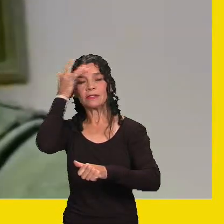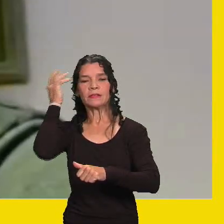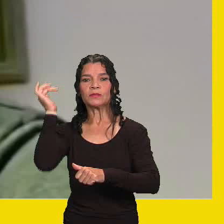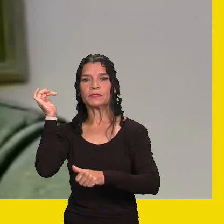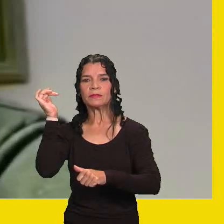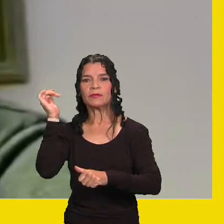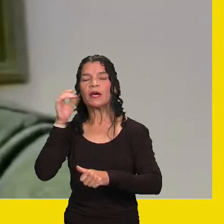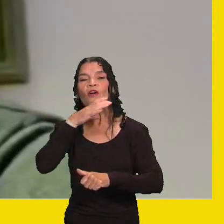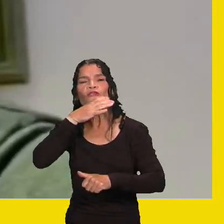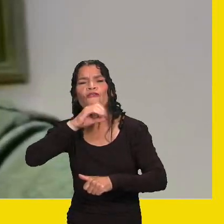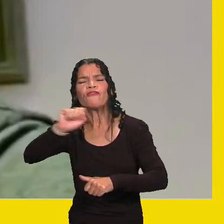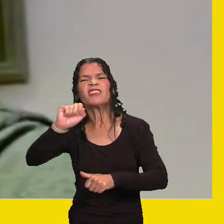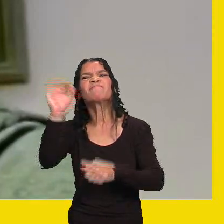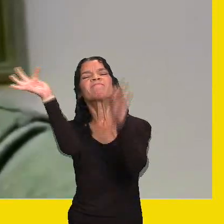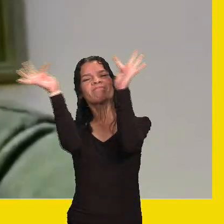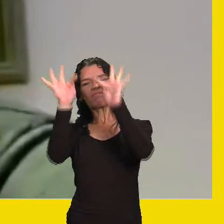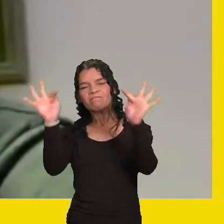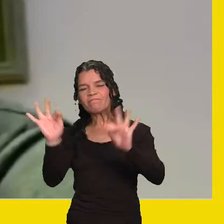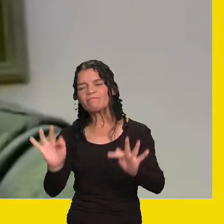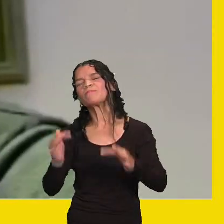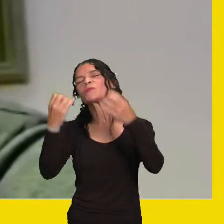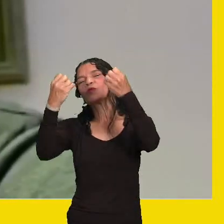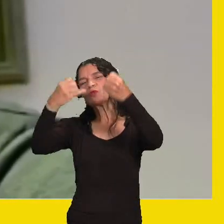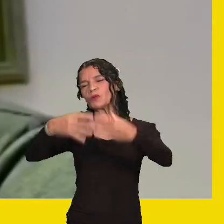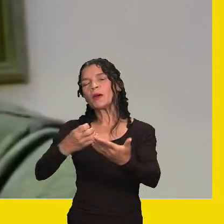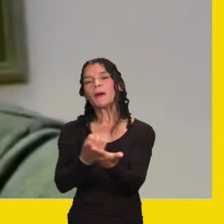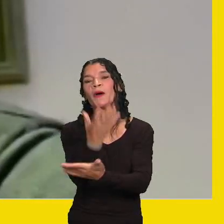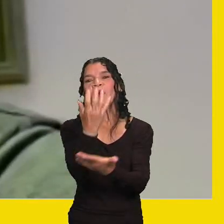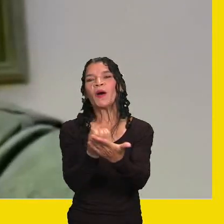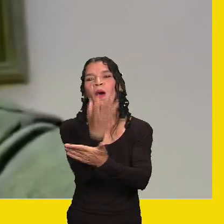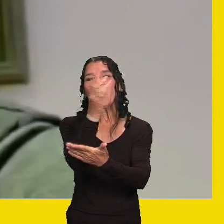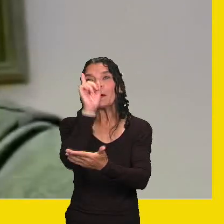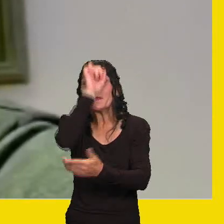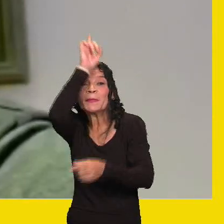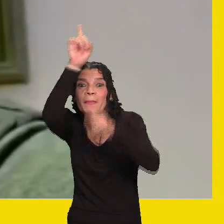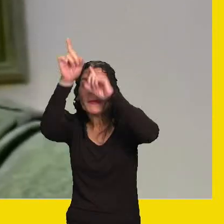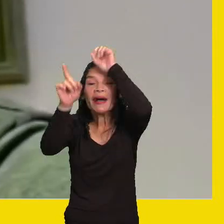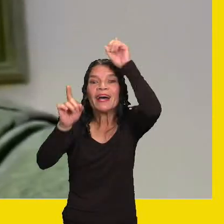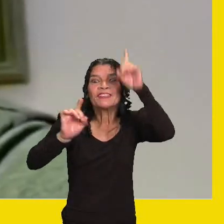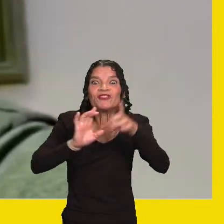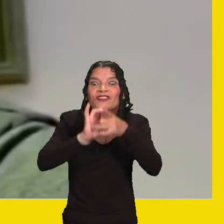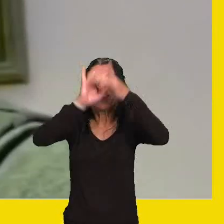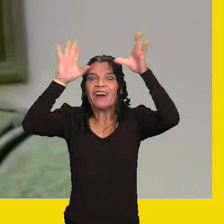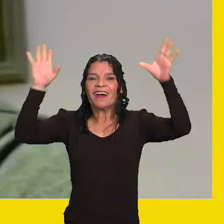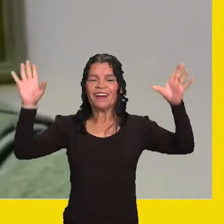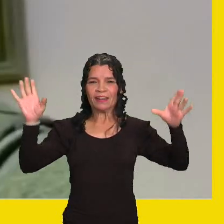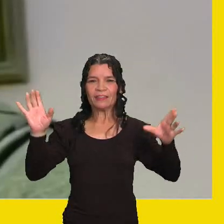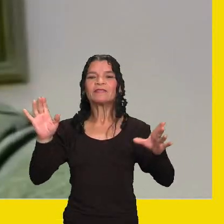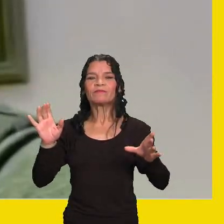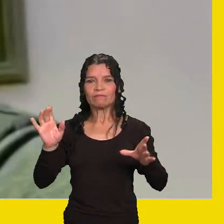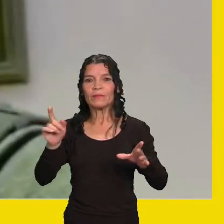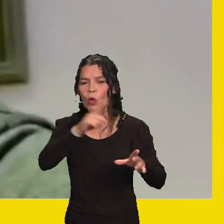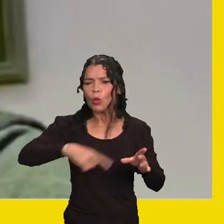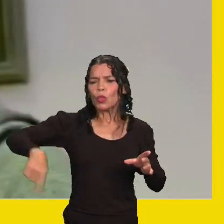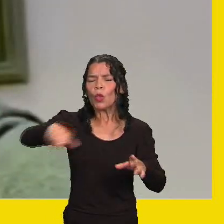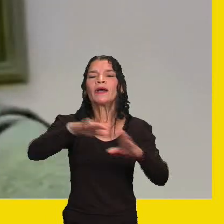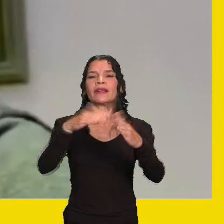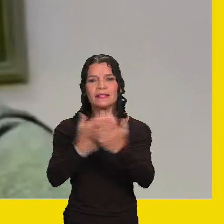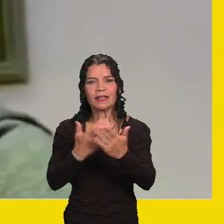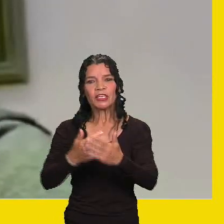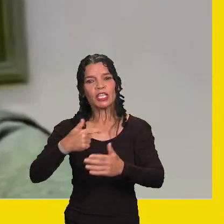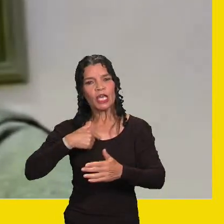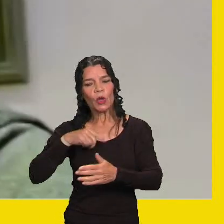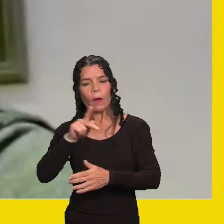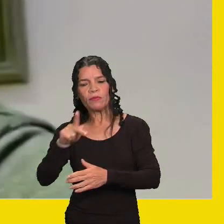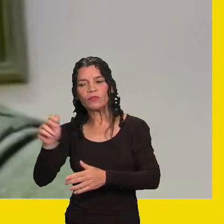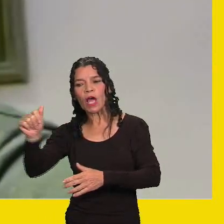Freire foi muito feliz quando ele falou que a alfabetização é um ato criador. A gente cria todo dia em sala de aula, né? Eu, a Amanda, a